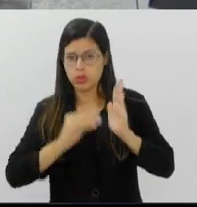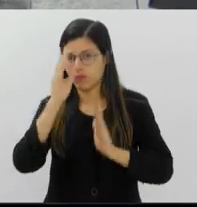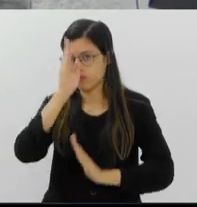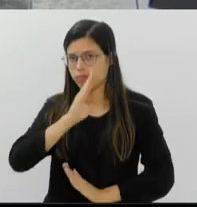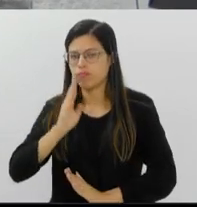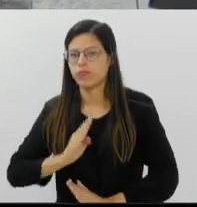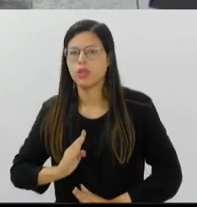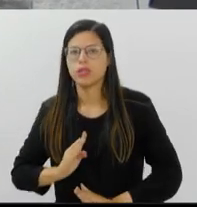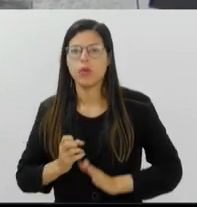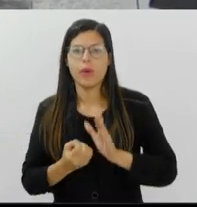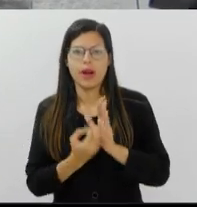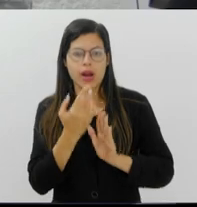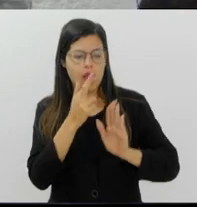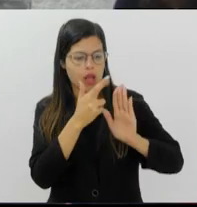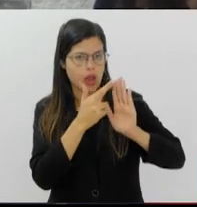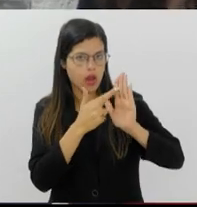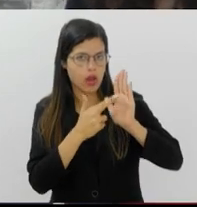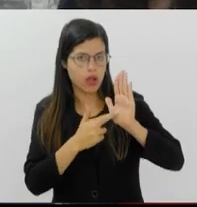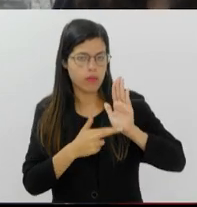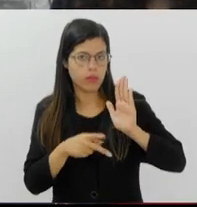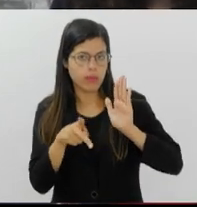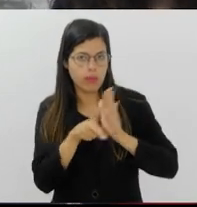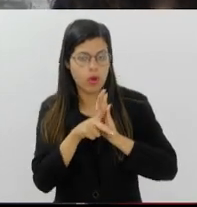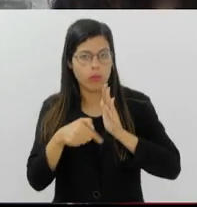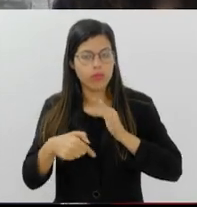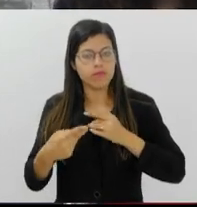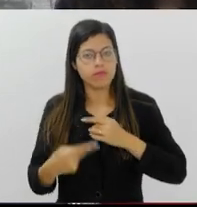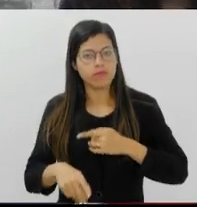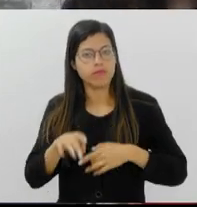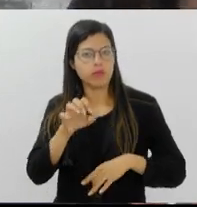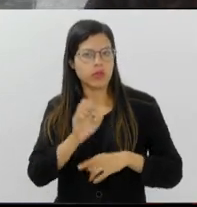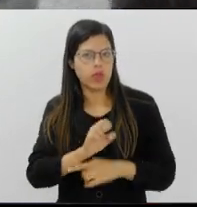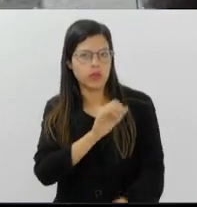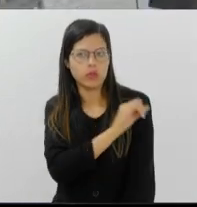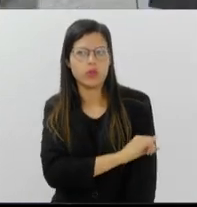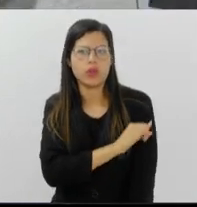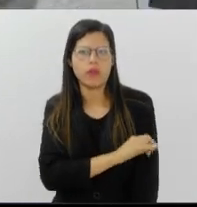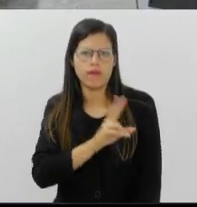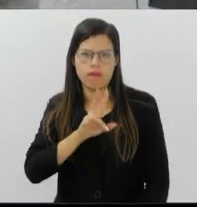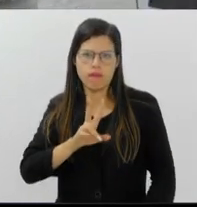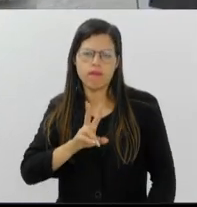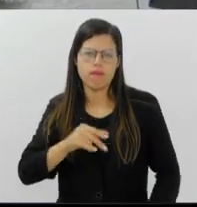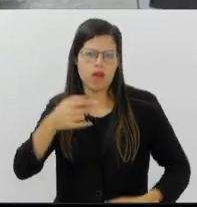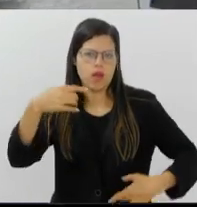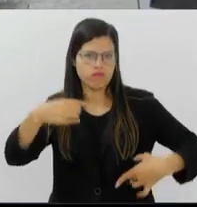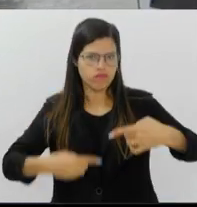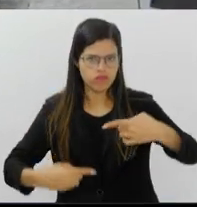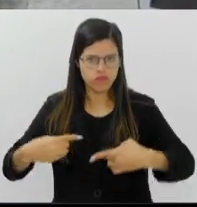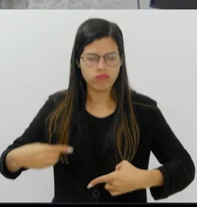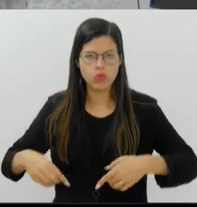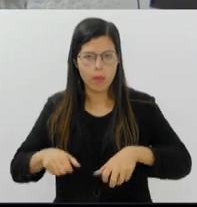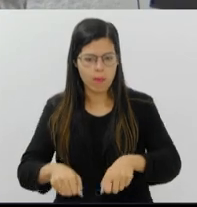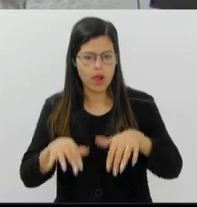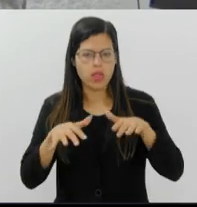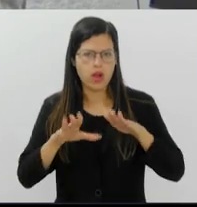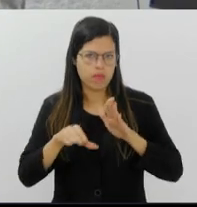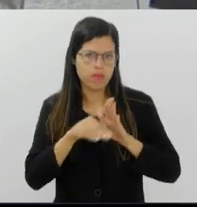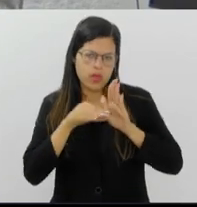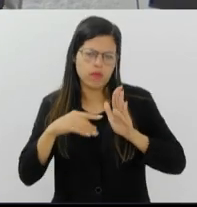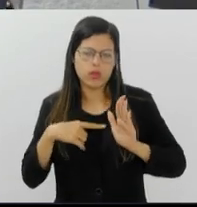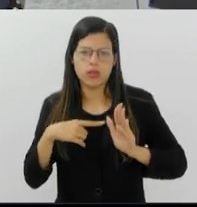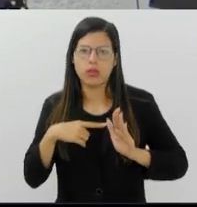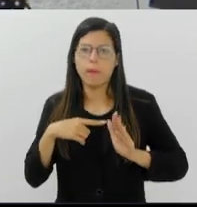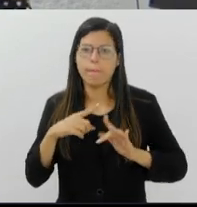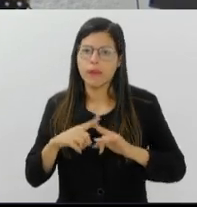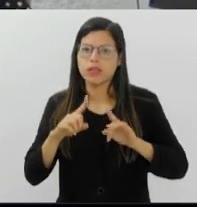que cria regramento próprio aqui para o Rio de Janeiro. Vai ser discutido, obviamente, no plenário, receberá muitas emendas, mas é um passo importante da